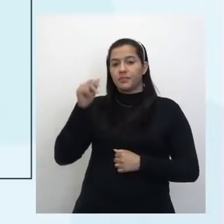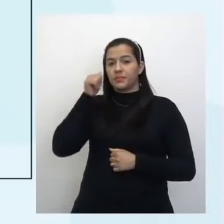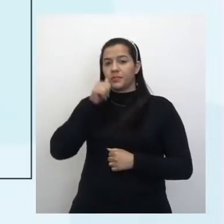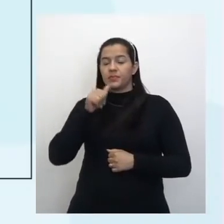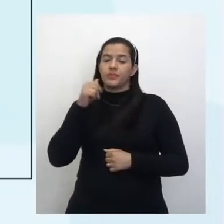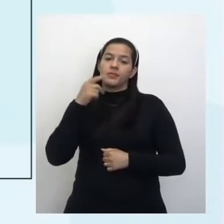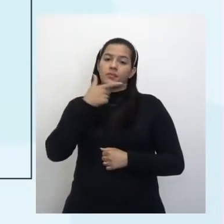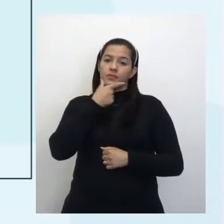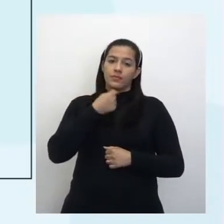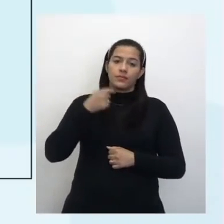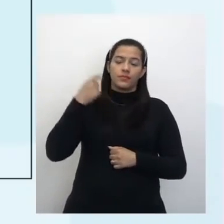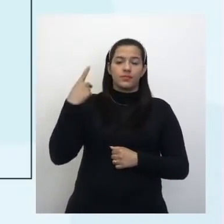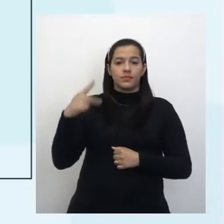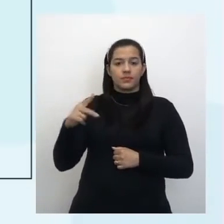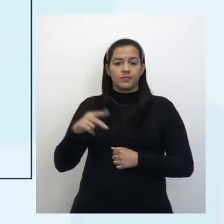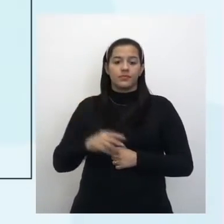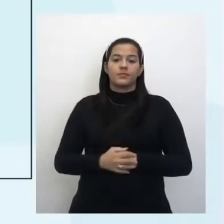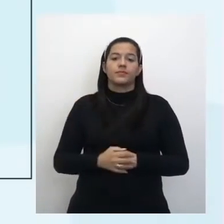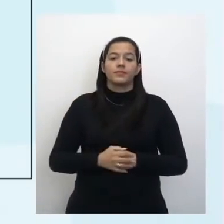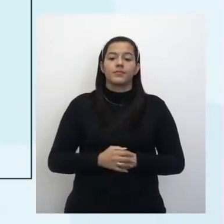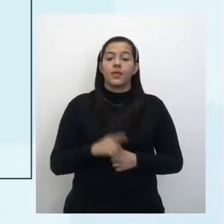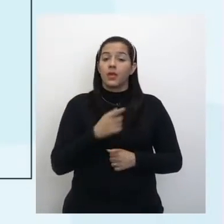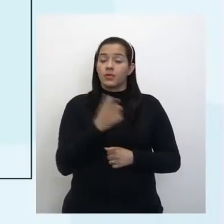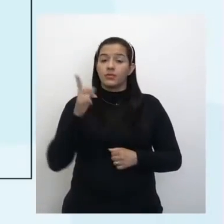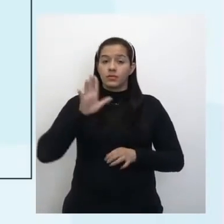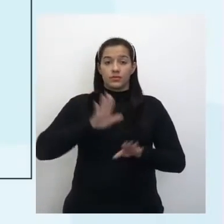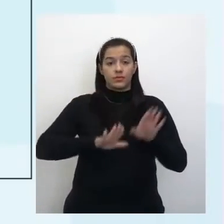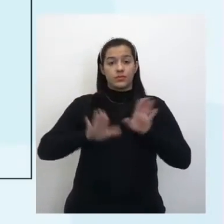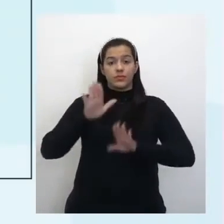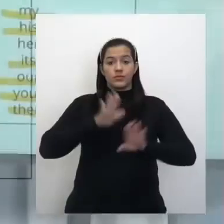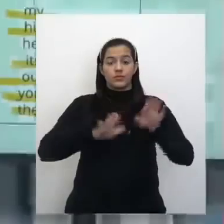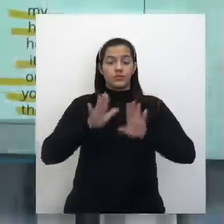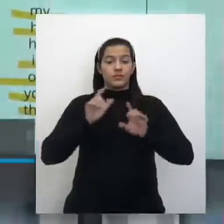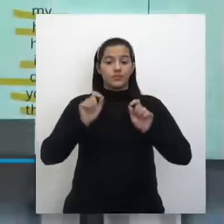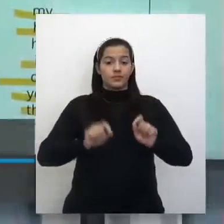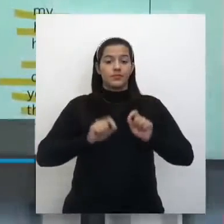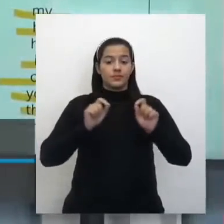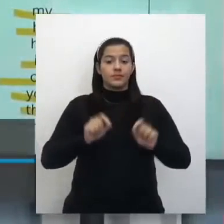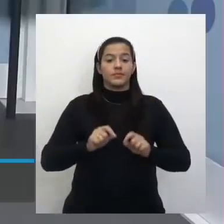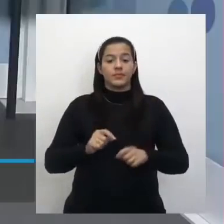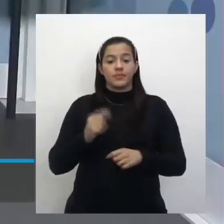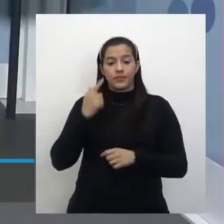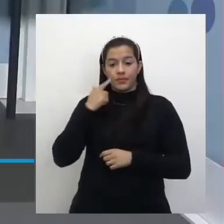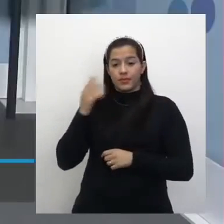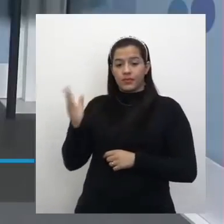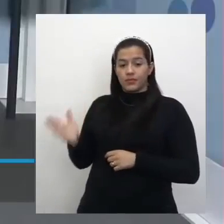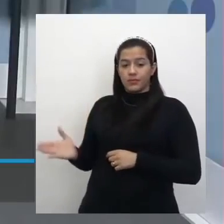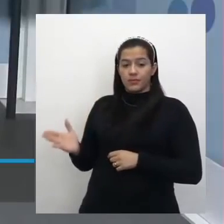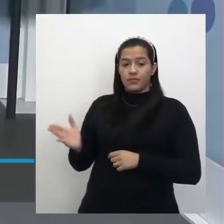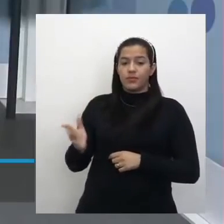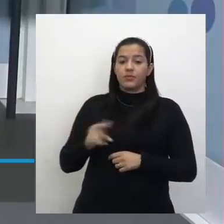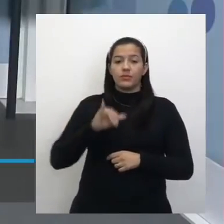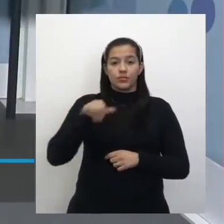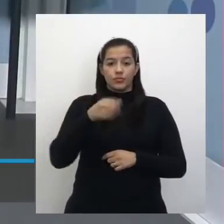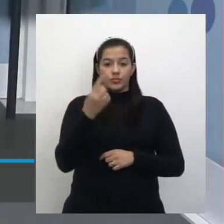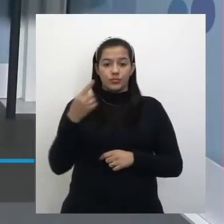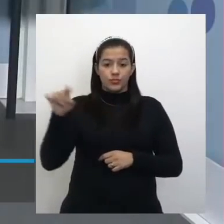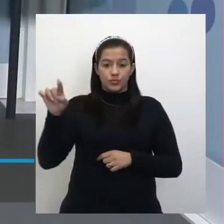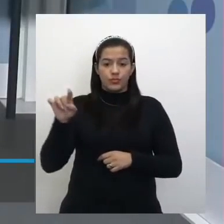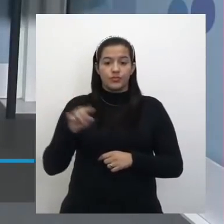delas ver é uma cuidado com uma coisa a gente olha só né Ok vou apresentar o João vou falar